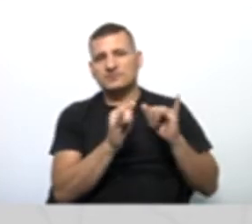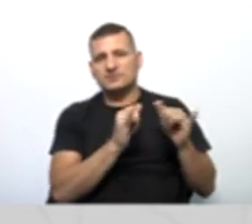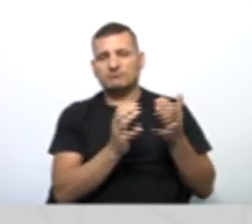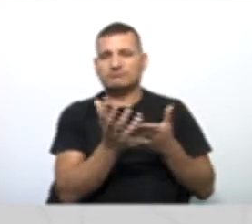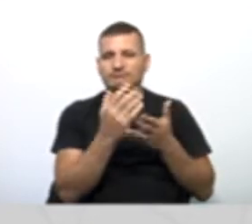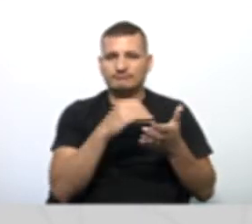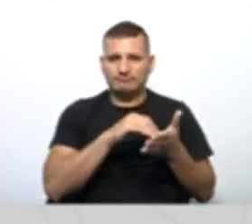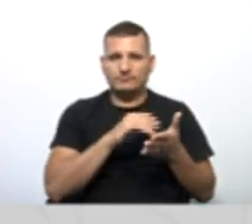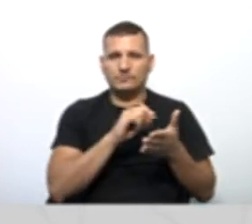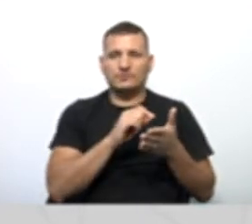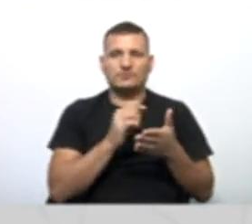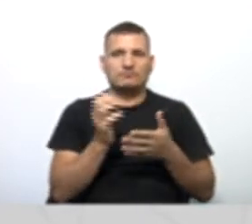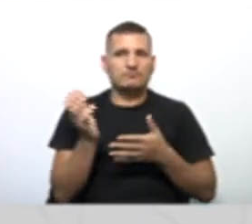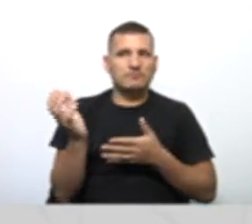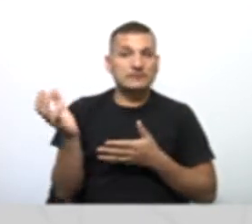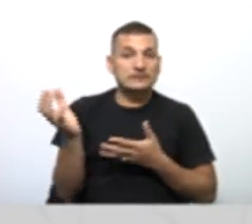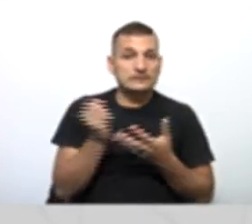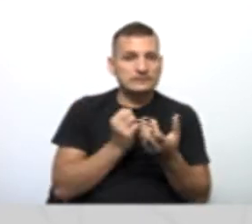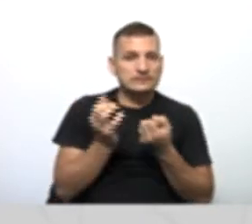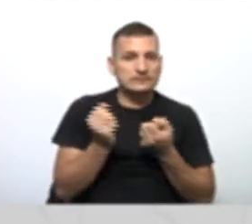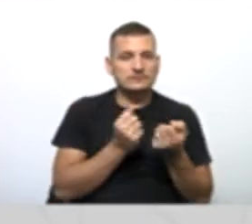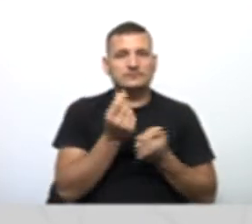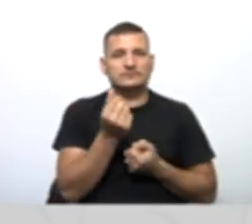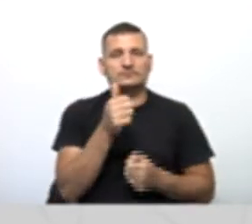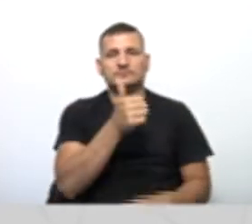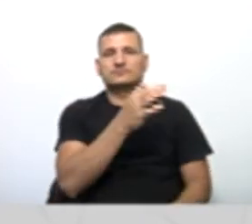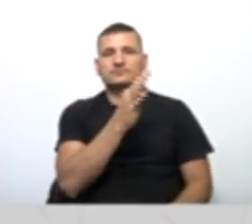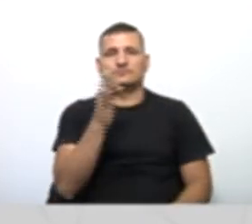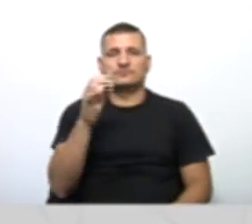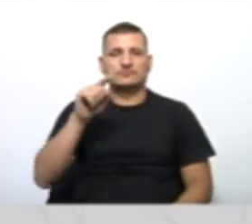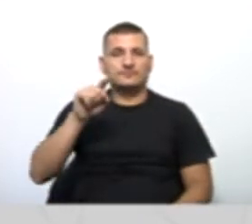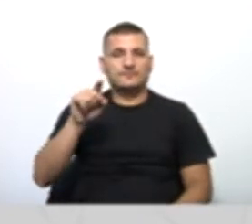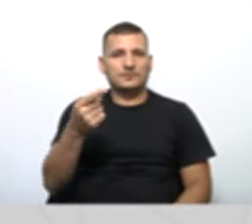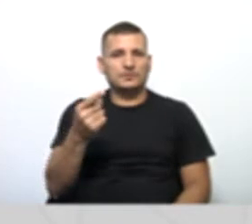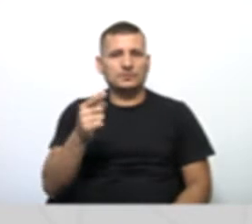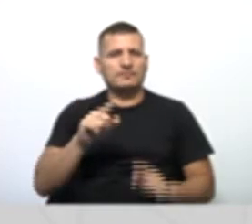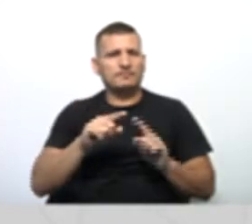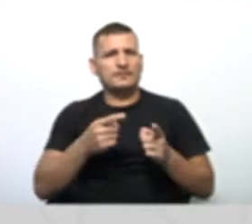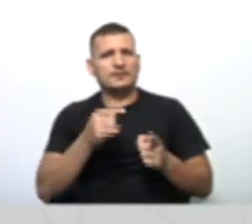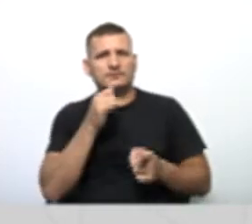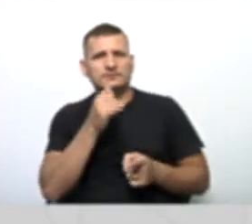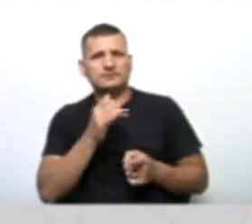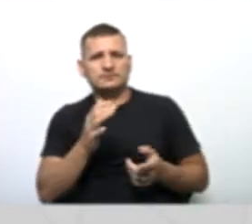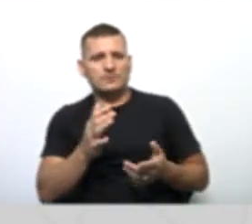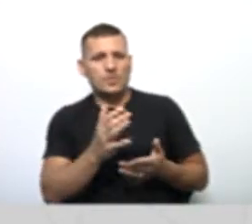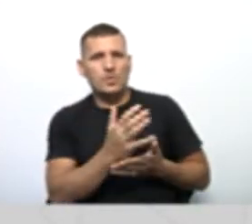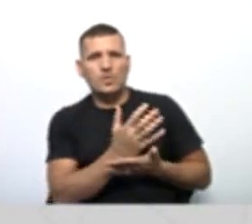que tivesse 100 mil reais para receber. Se está sequestrado os dados,